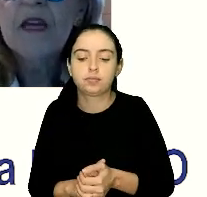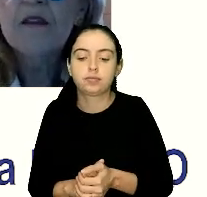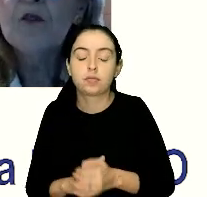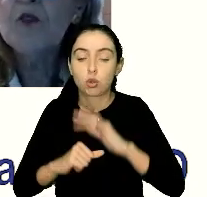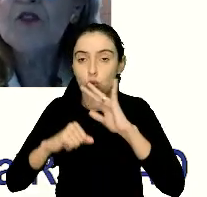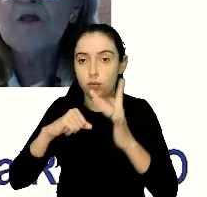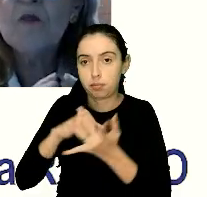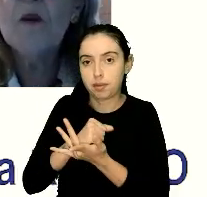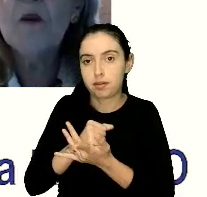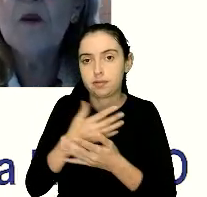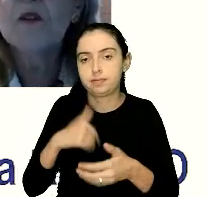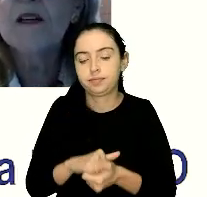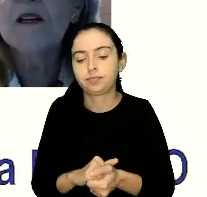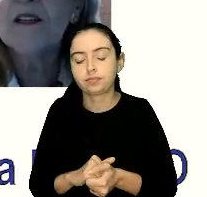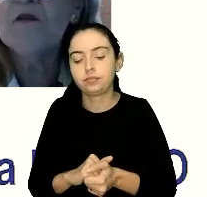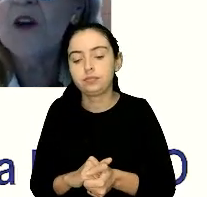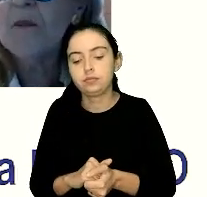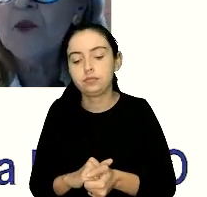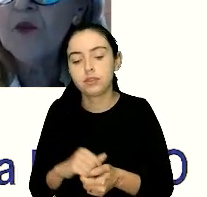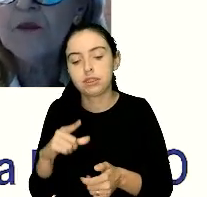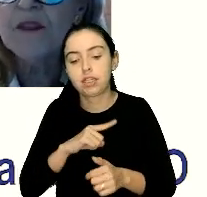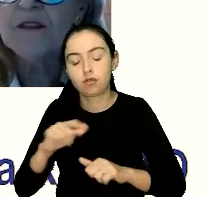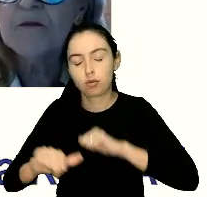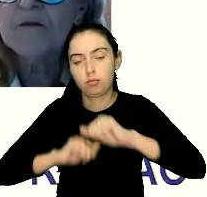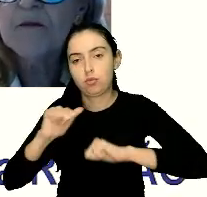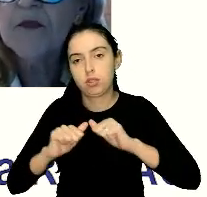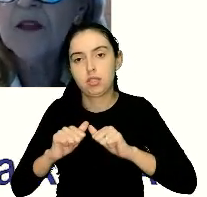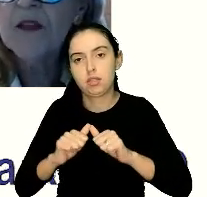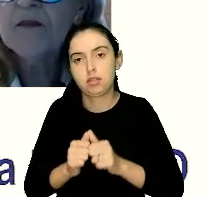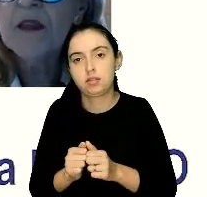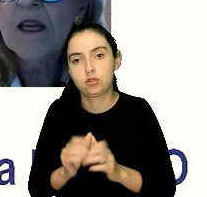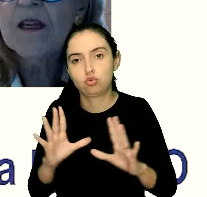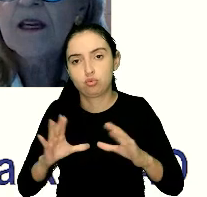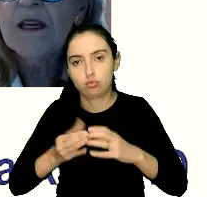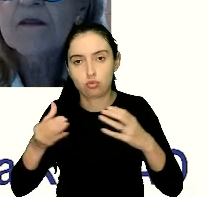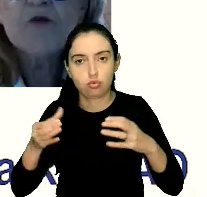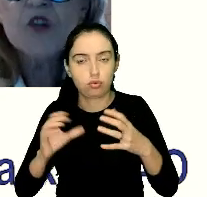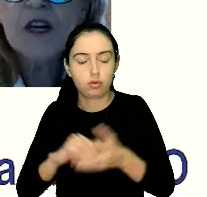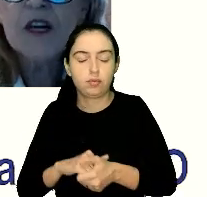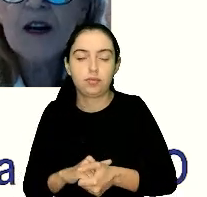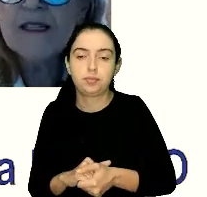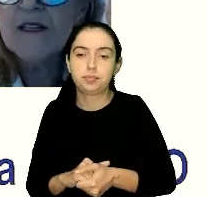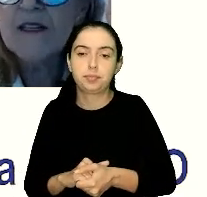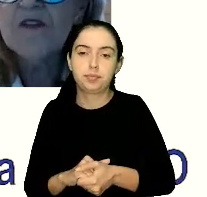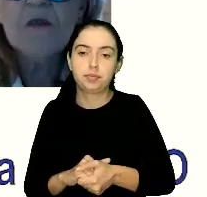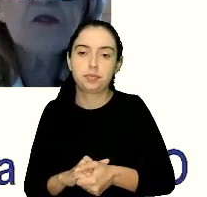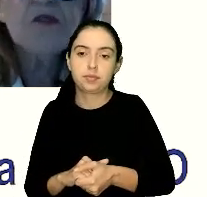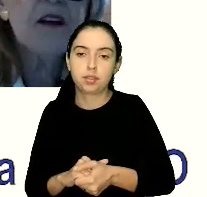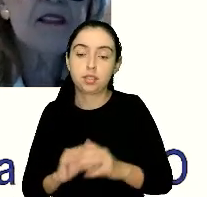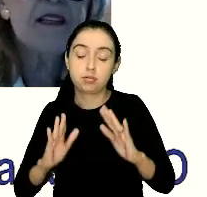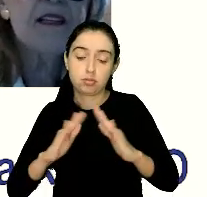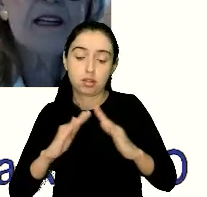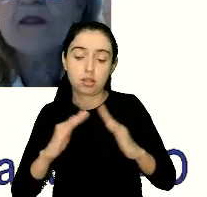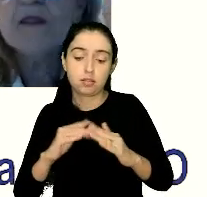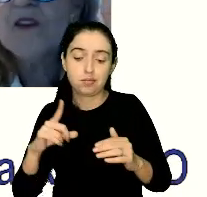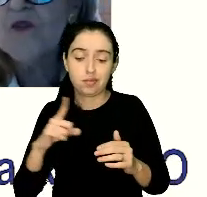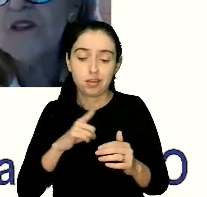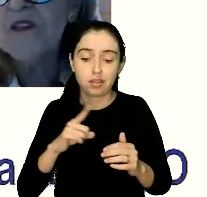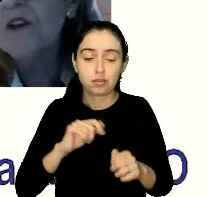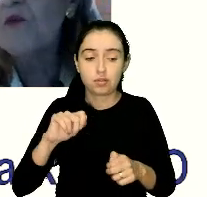pandemia. Então, nós tivemos uma mudança que foi abrupta, né? Dentro de casa, tivemos que